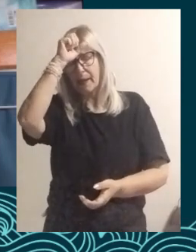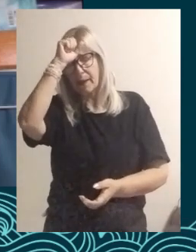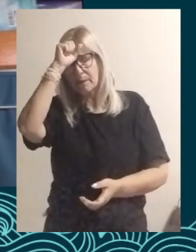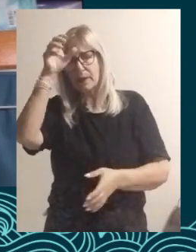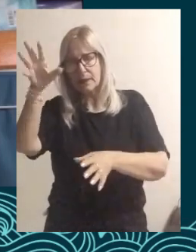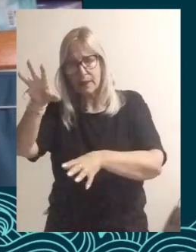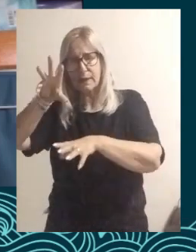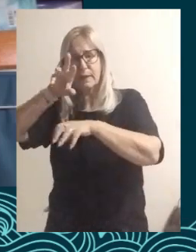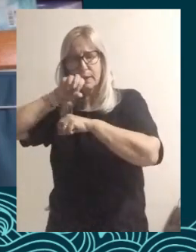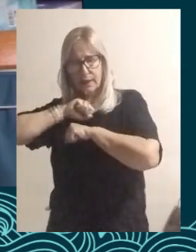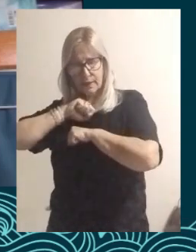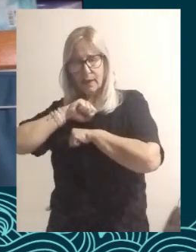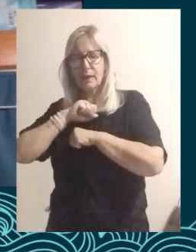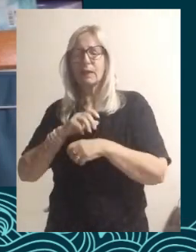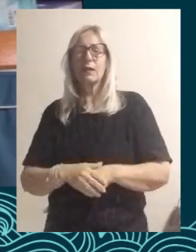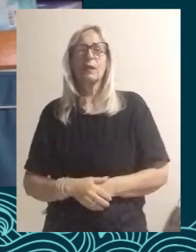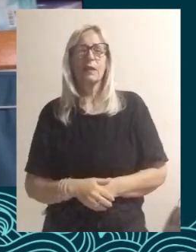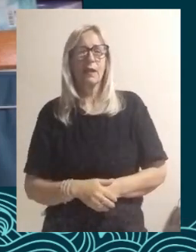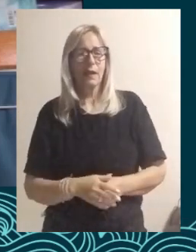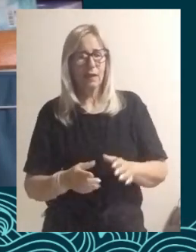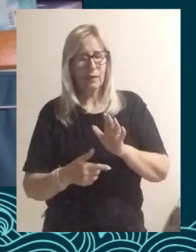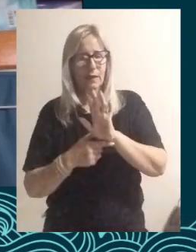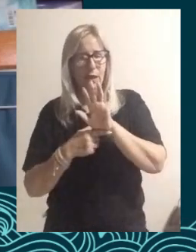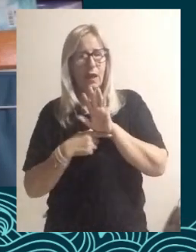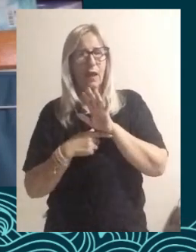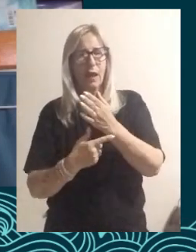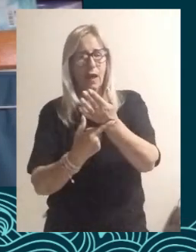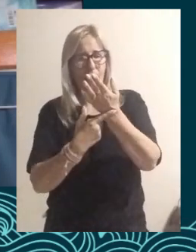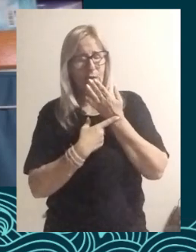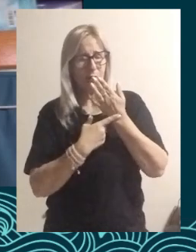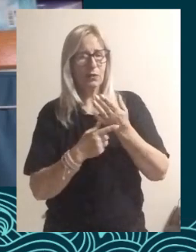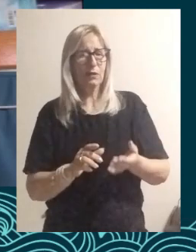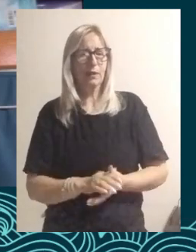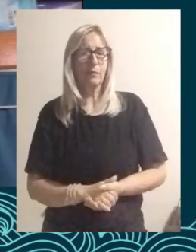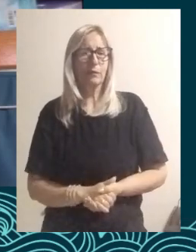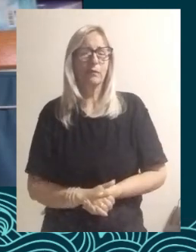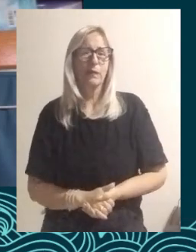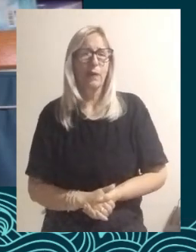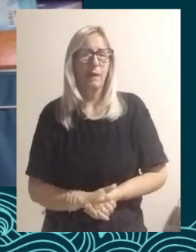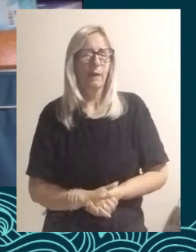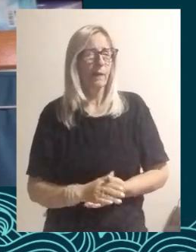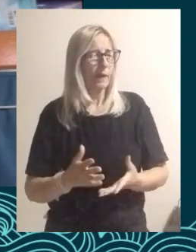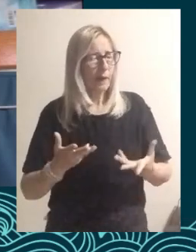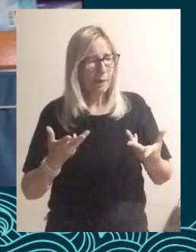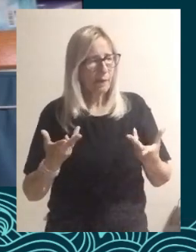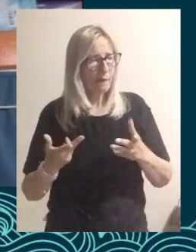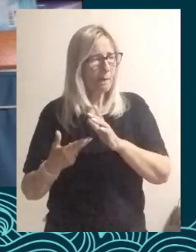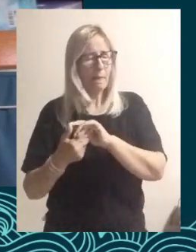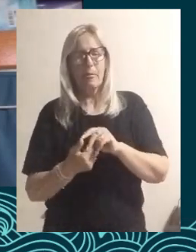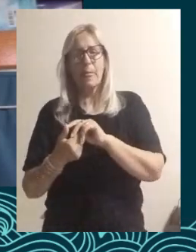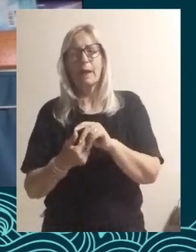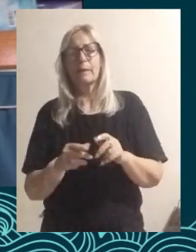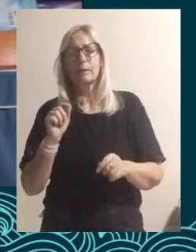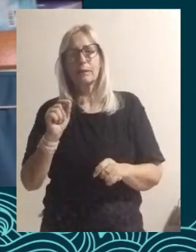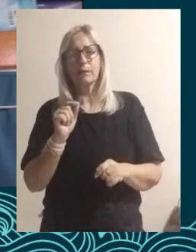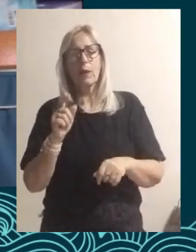Então, acho que a gente tem que aprender também a aceitar essa ajuda que todo mundo pede para nós. A gente tem que fazer esse combinado consigo